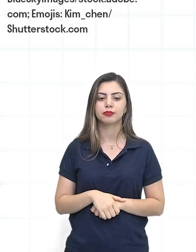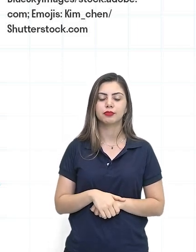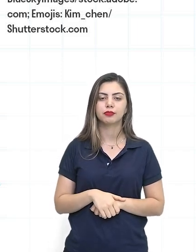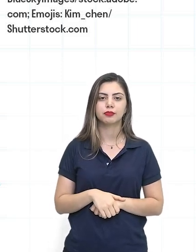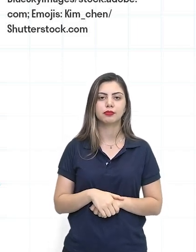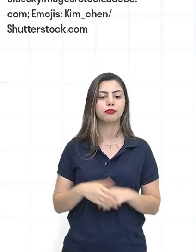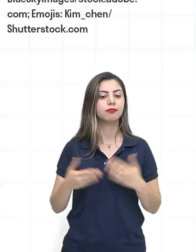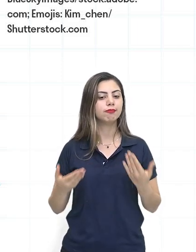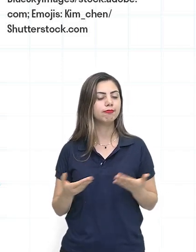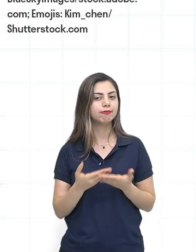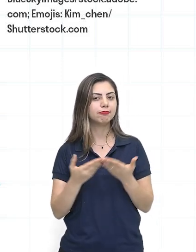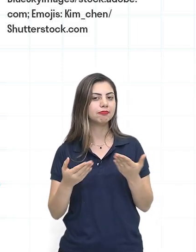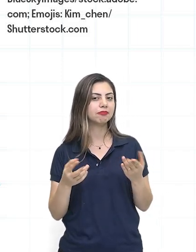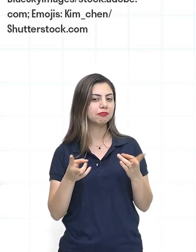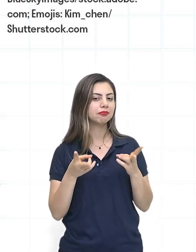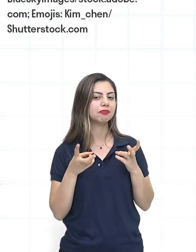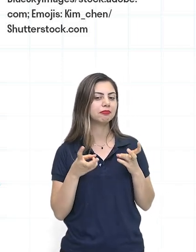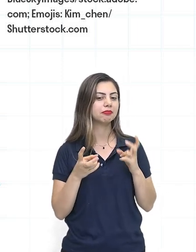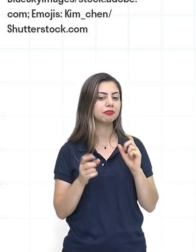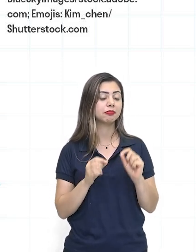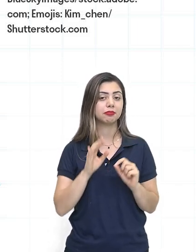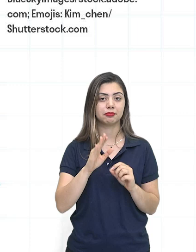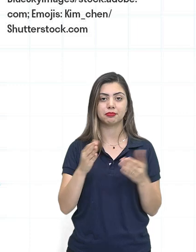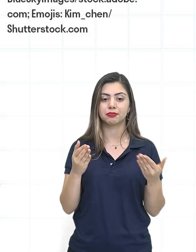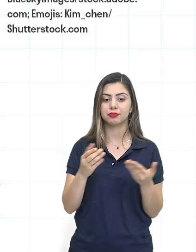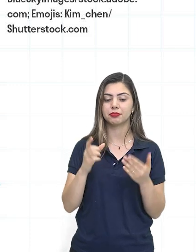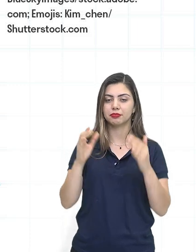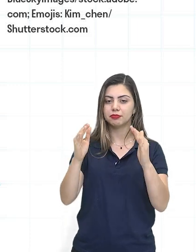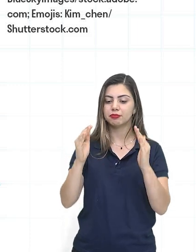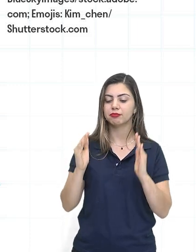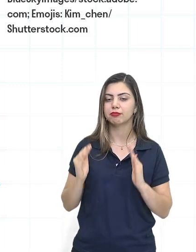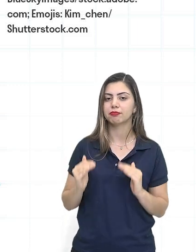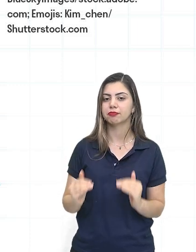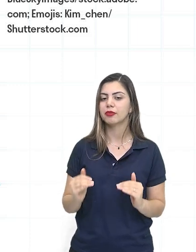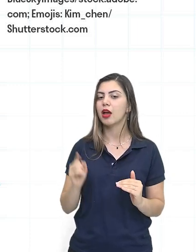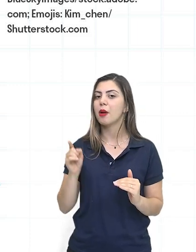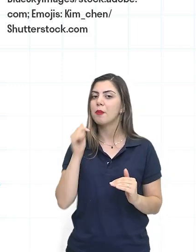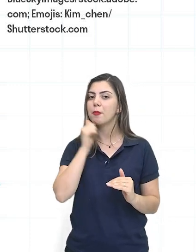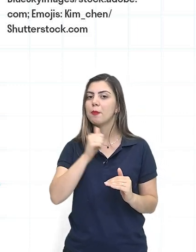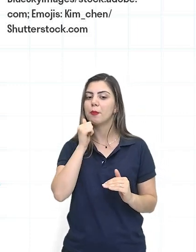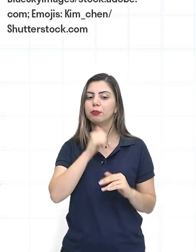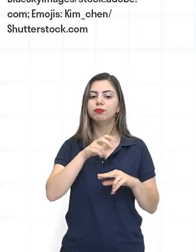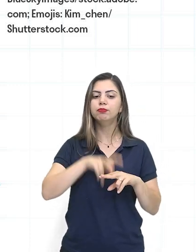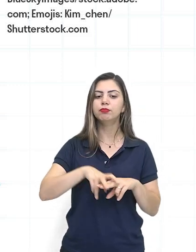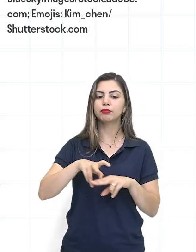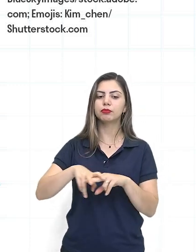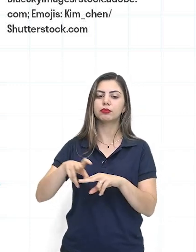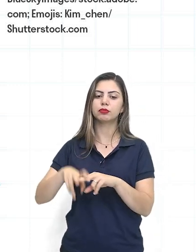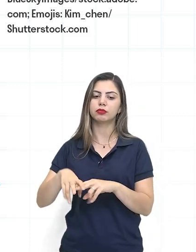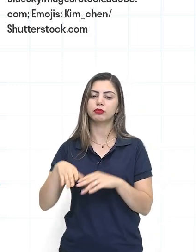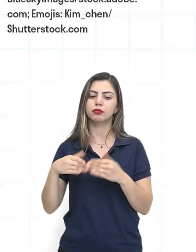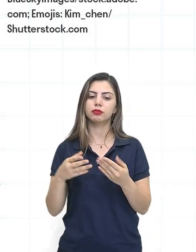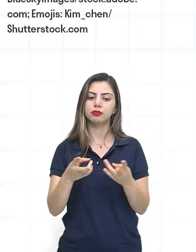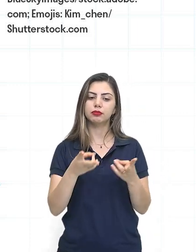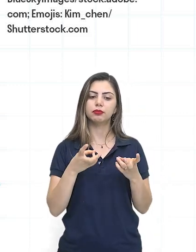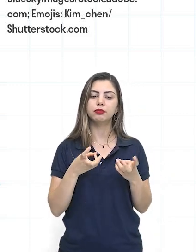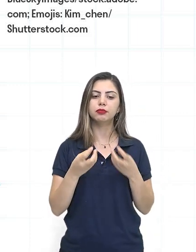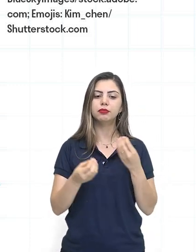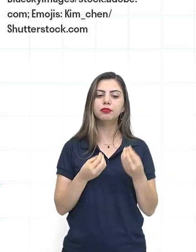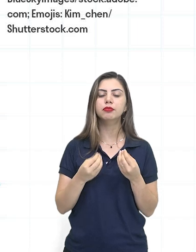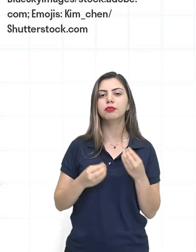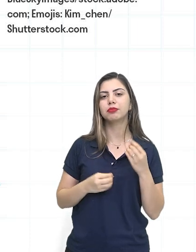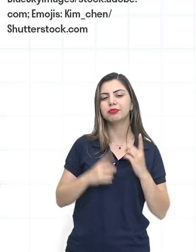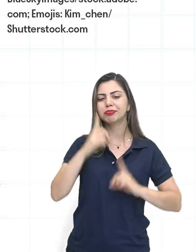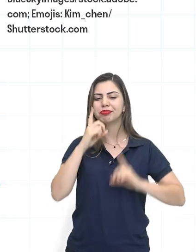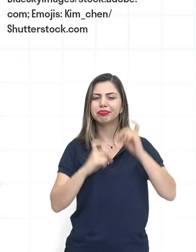aí você observa a imagem das moças que estão sentadas, e aí você observa os gestos que